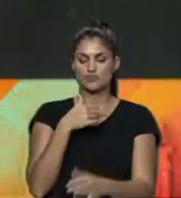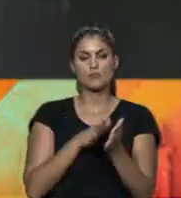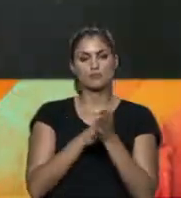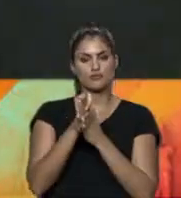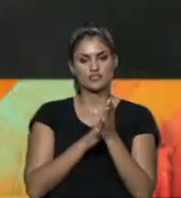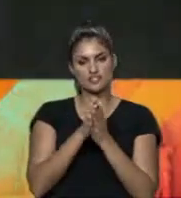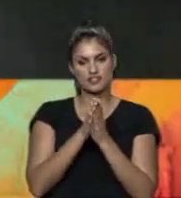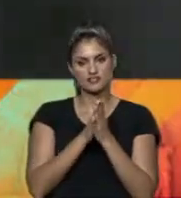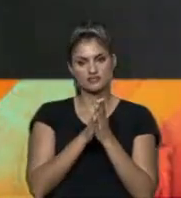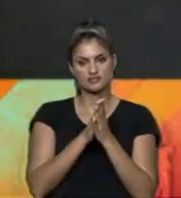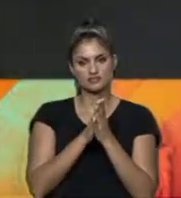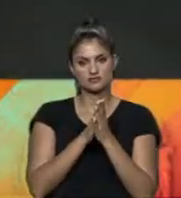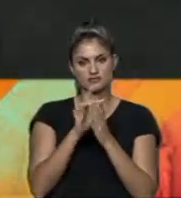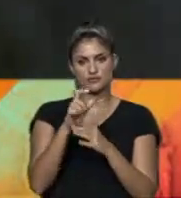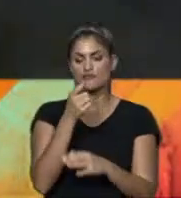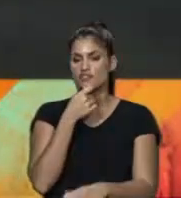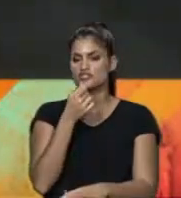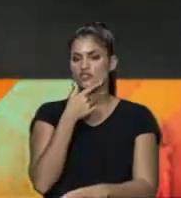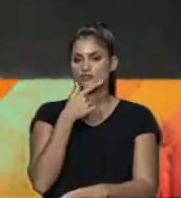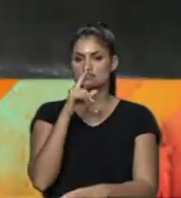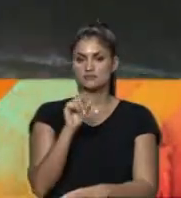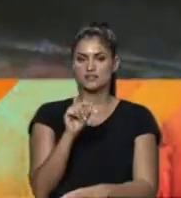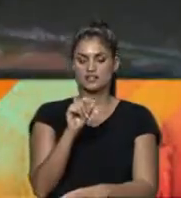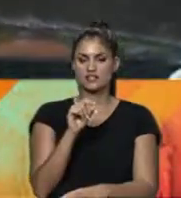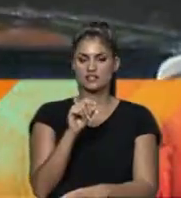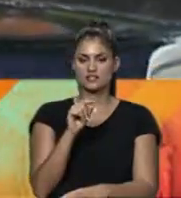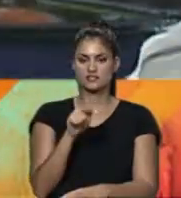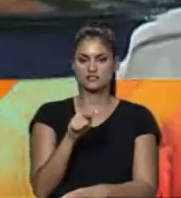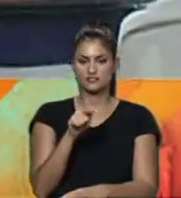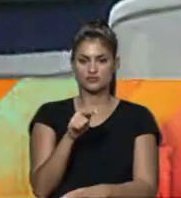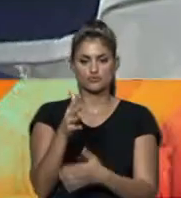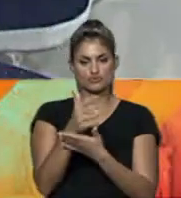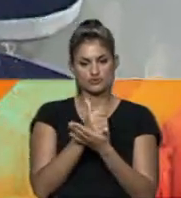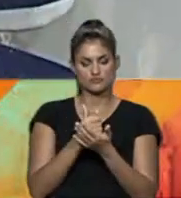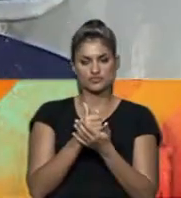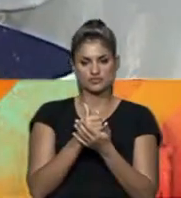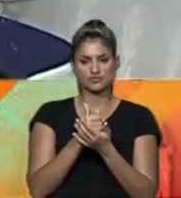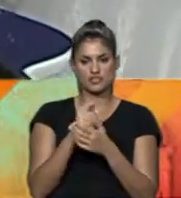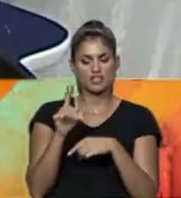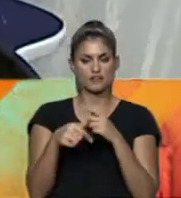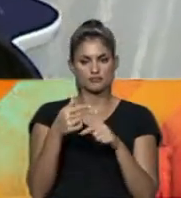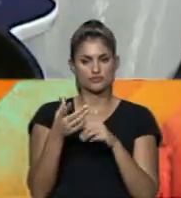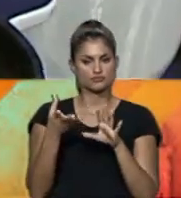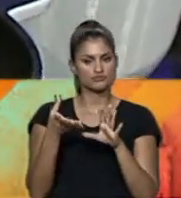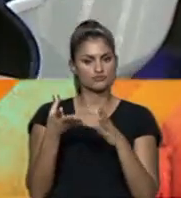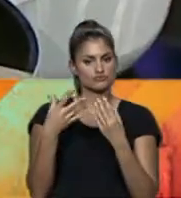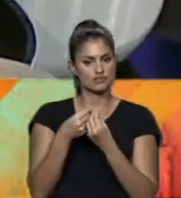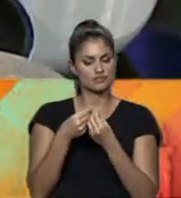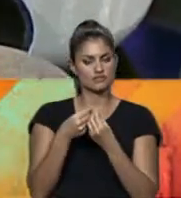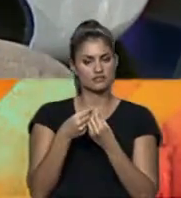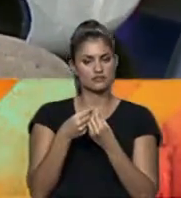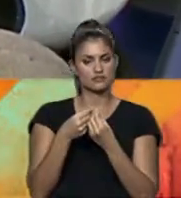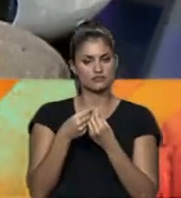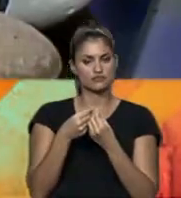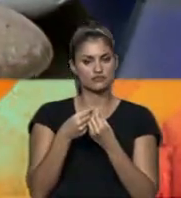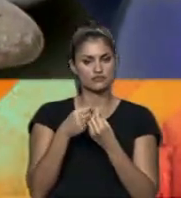os caldos, quer do feijão, quer dos próprios legumes, que depois vou acrescentando o